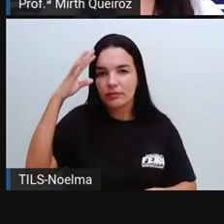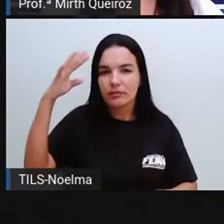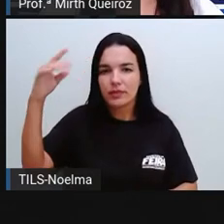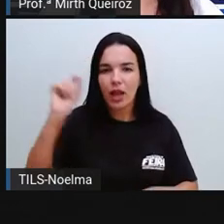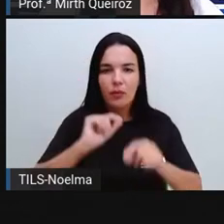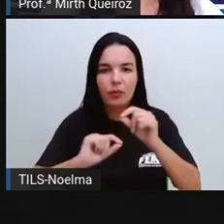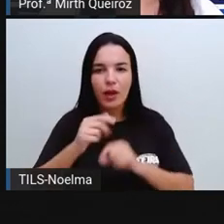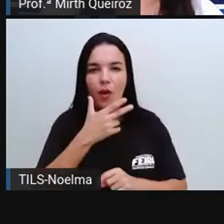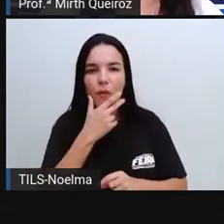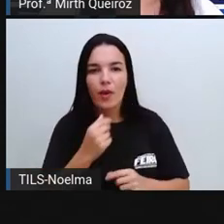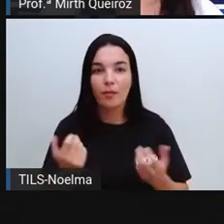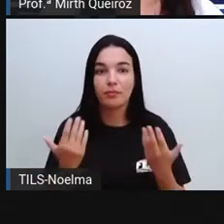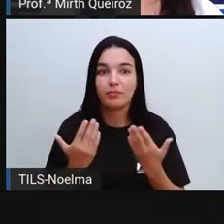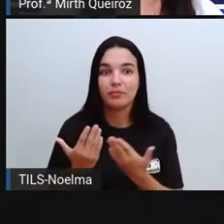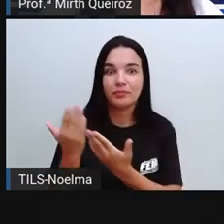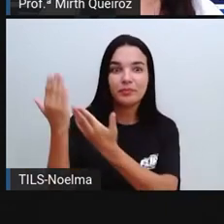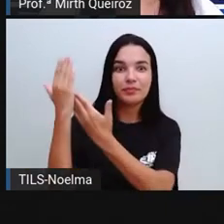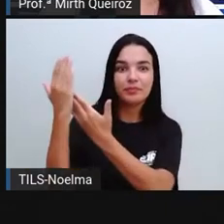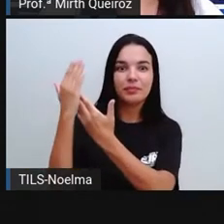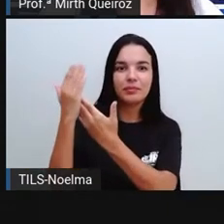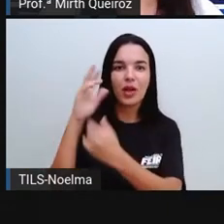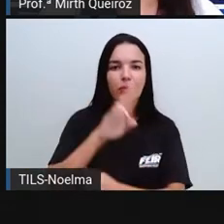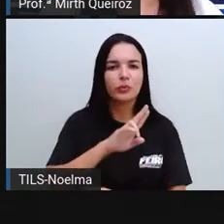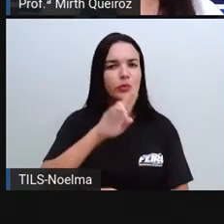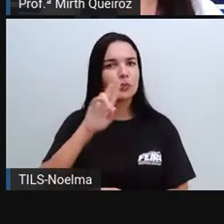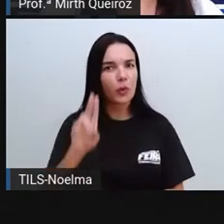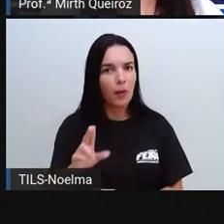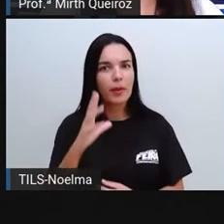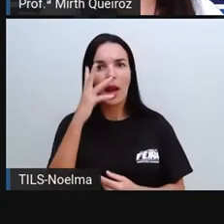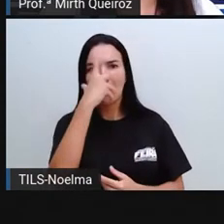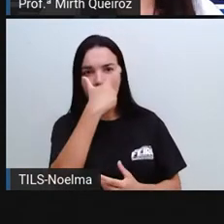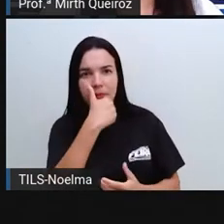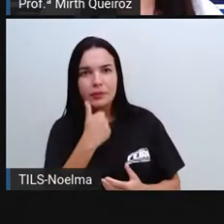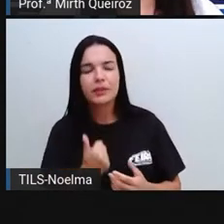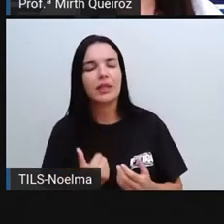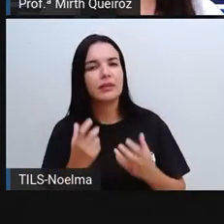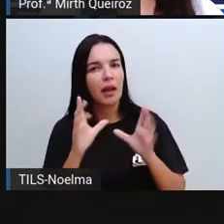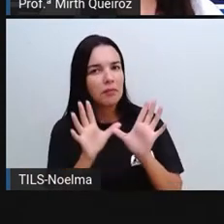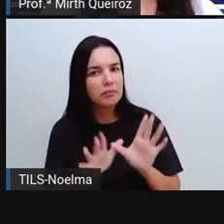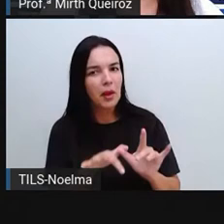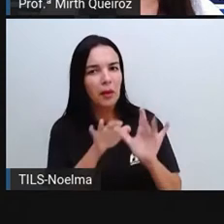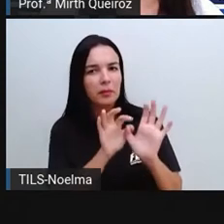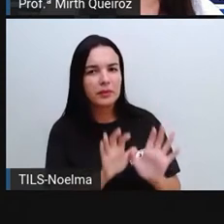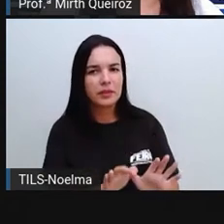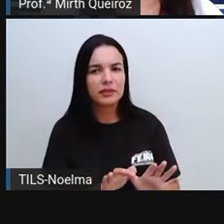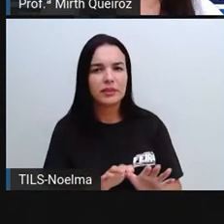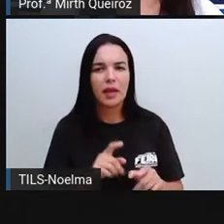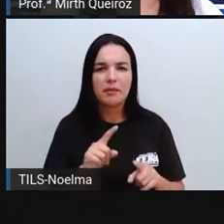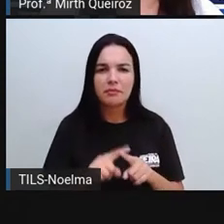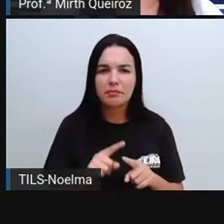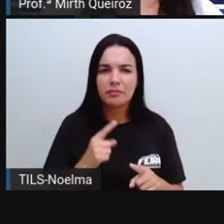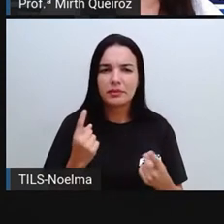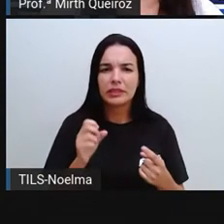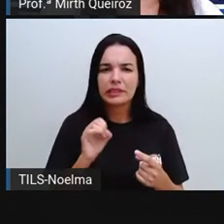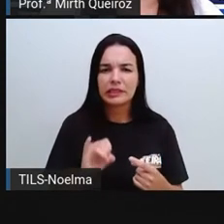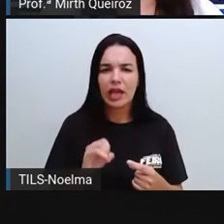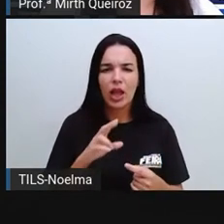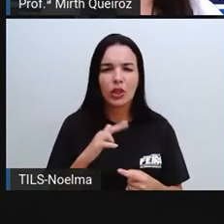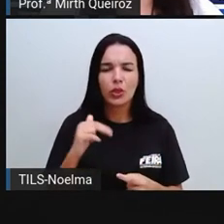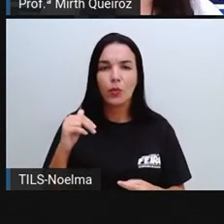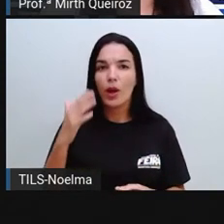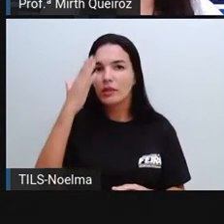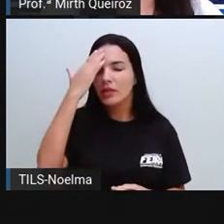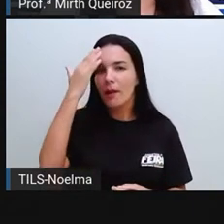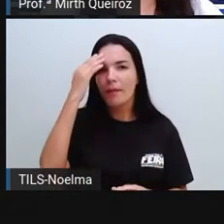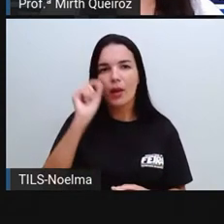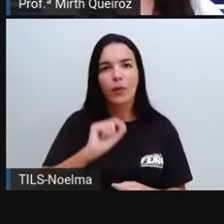delicada de homenagear alguém dando seu nome a uma coisa bonita, mesmo que esse alguém nunca ficasse sabendo